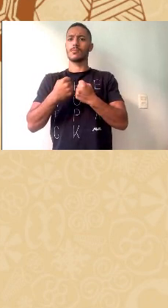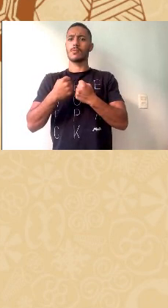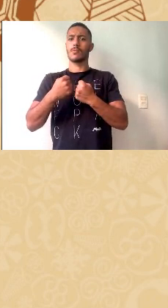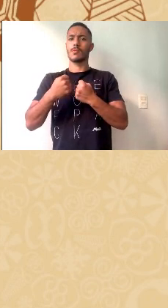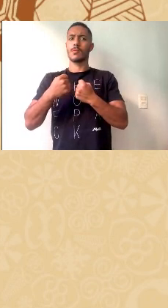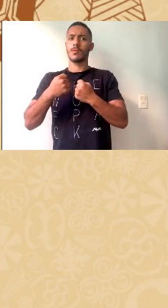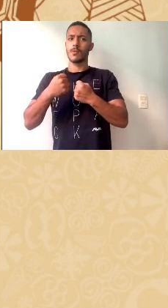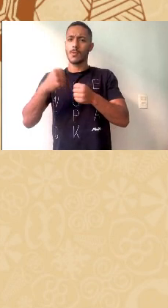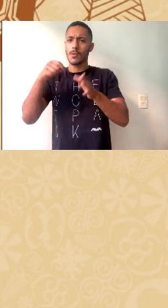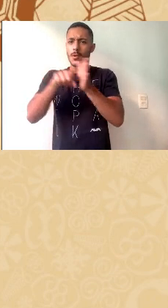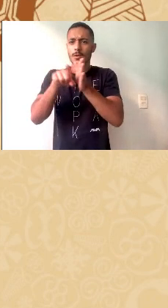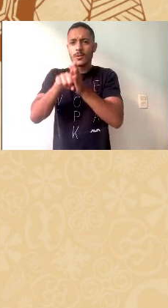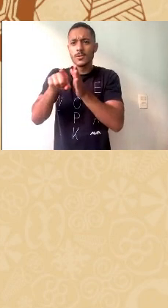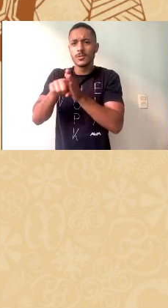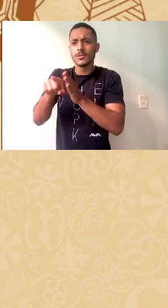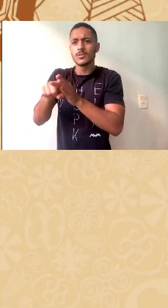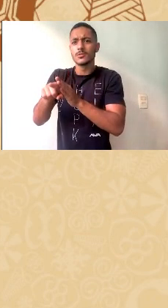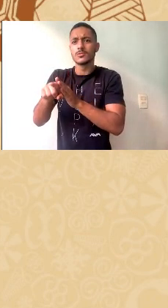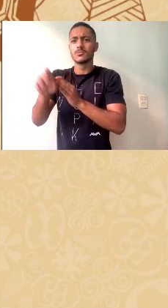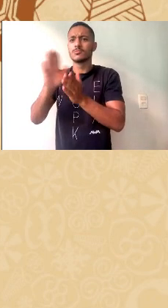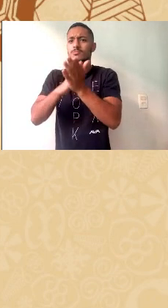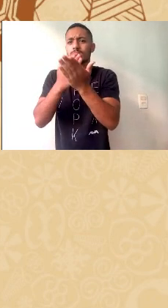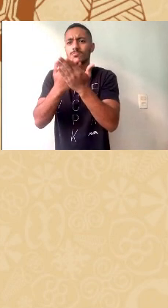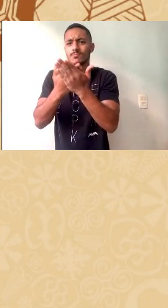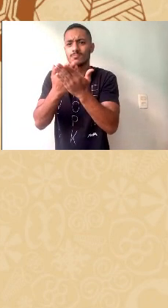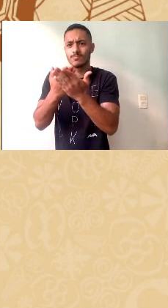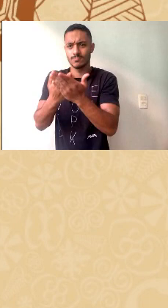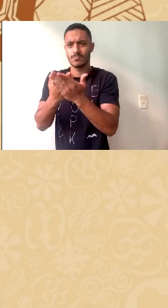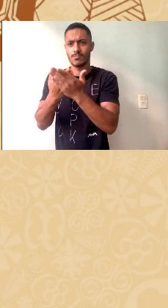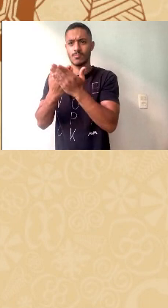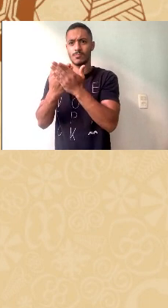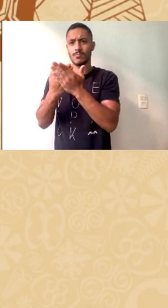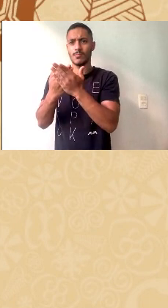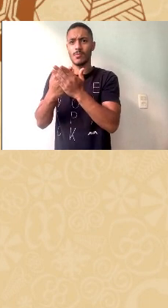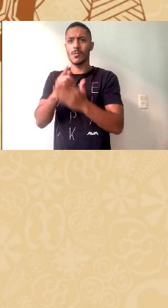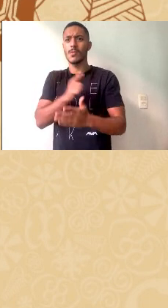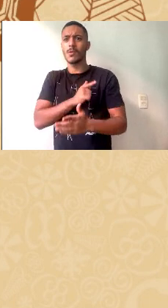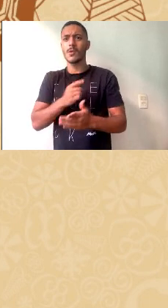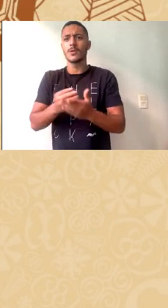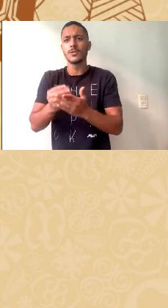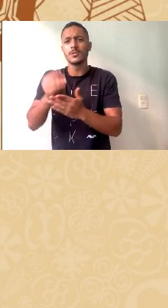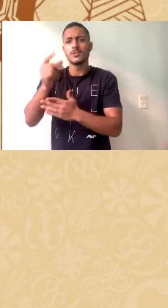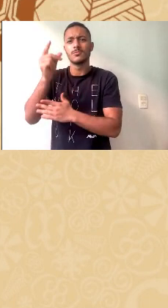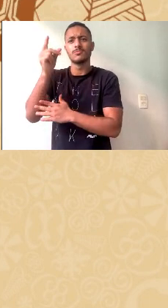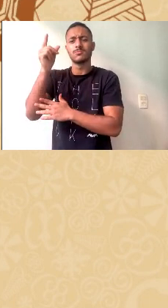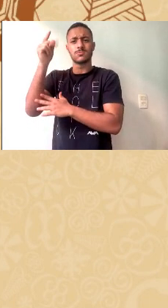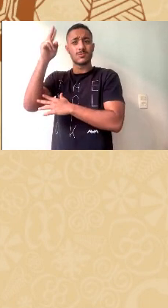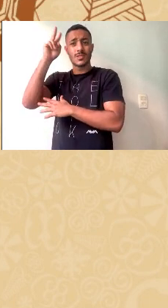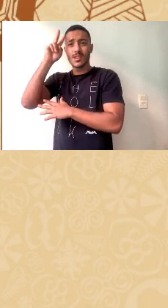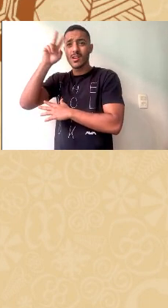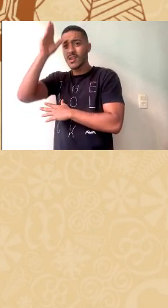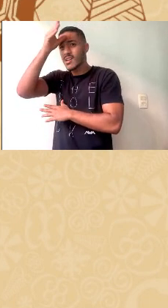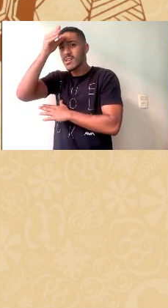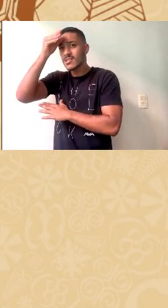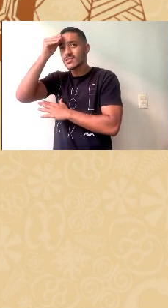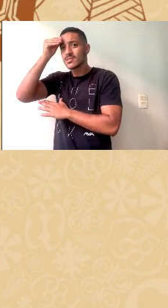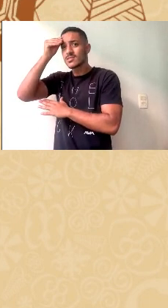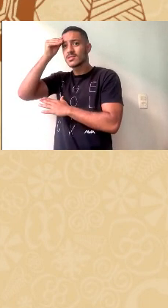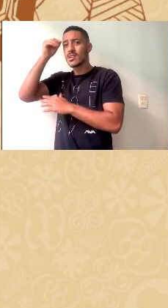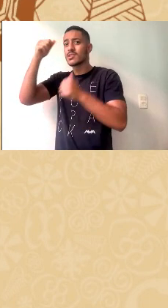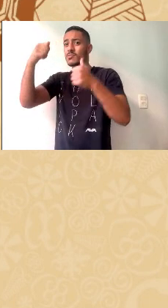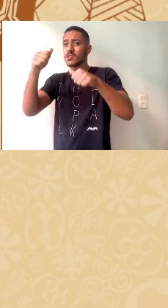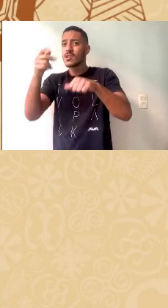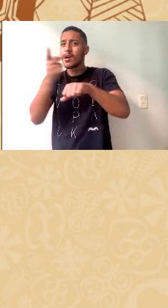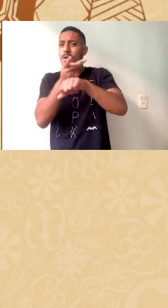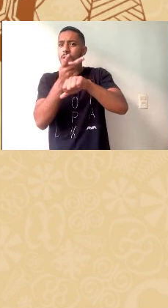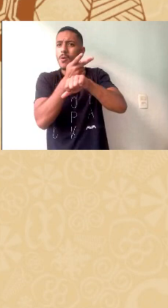do movimento negro, tem muita coisa registrada, talvez a gente tenha muita coisa no âmbito do Sudeste, eu diria